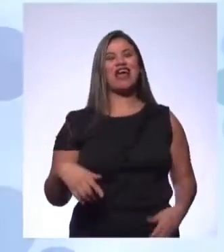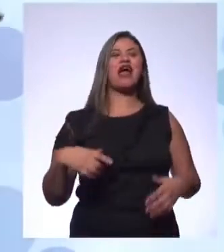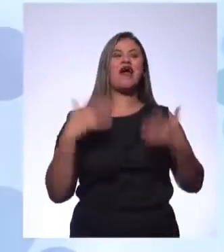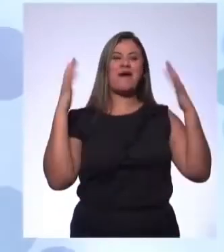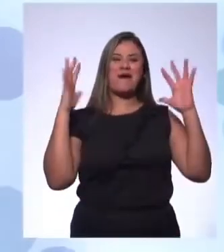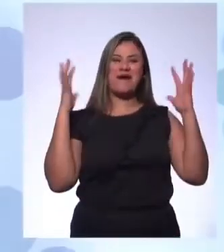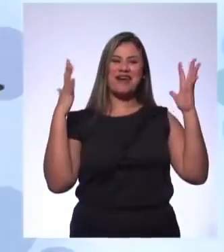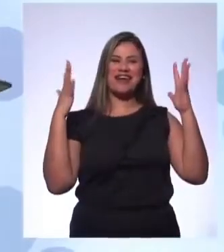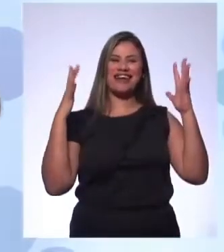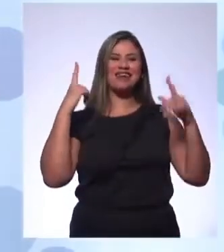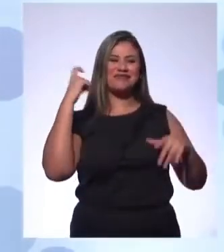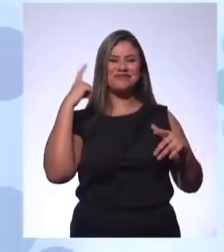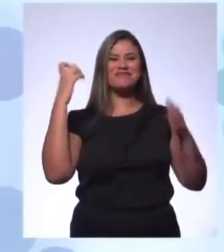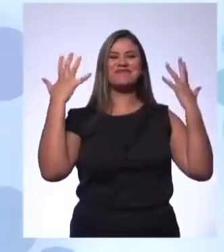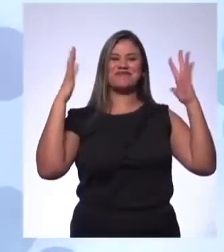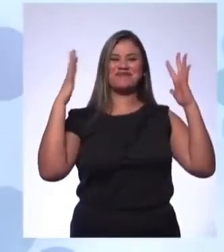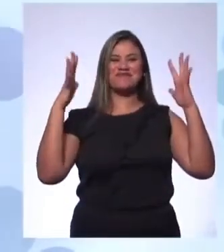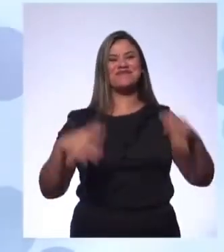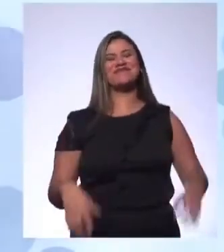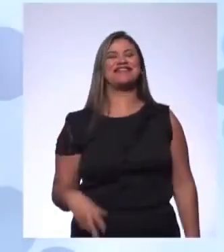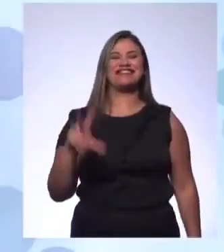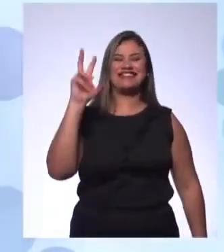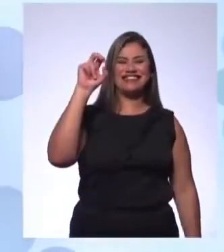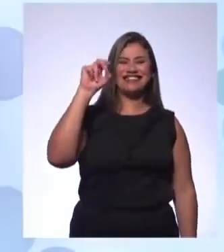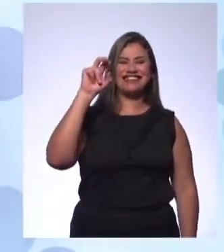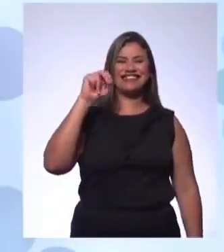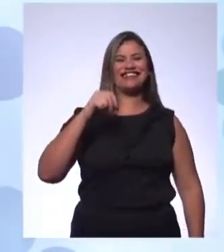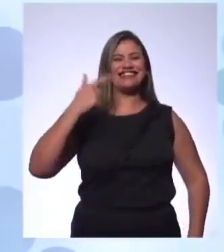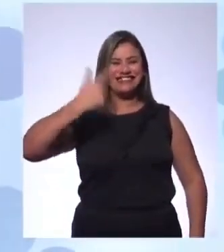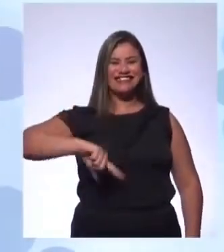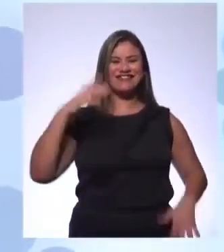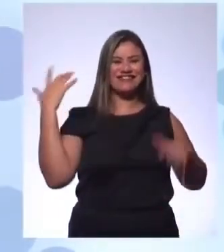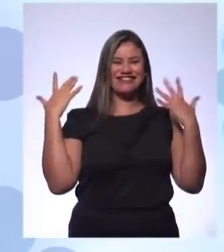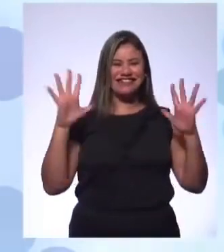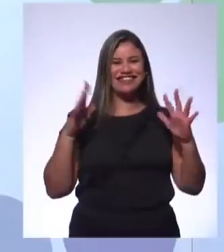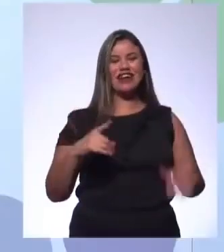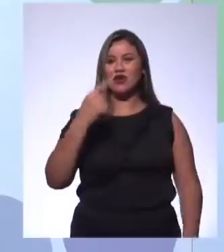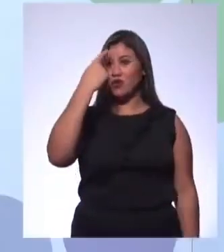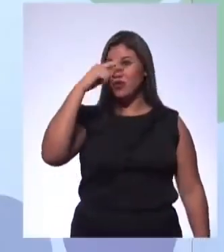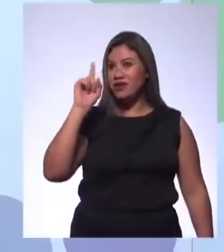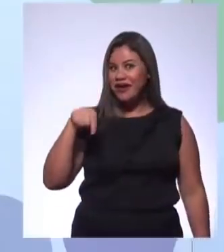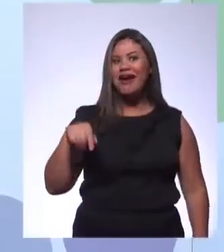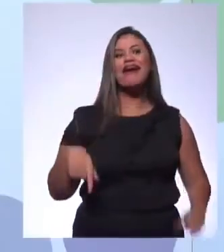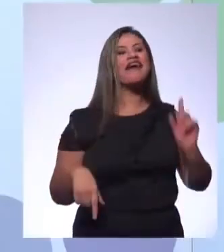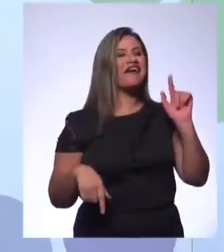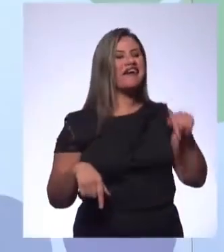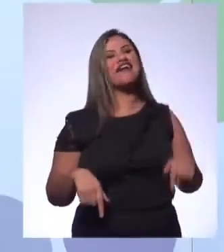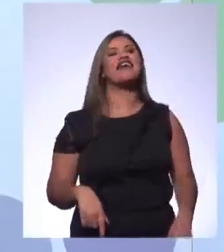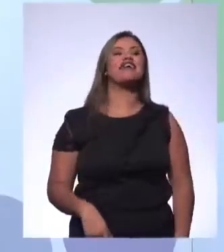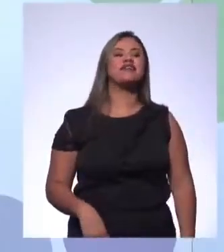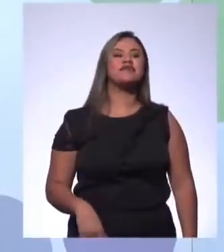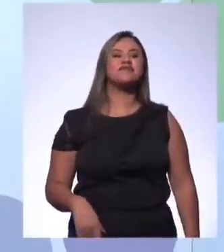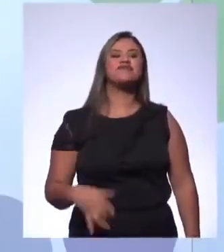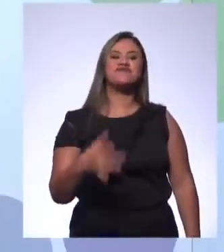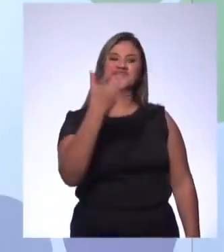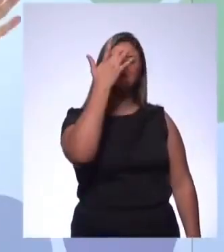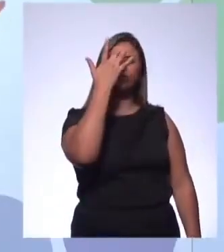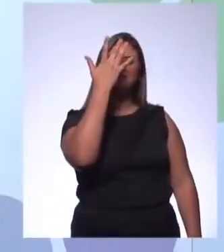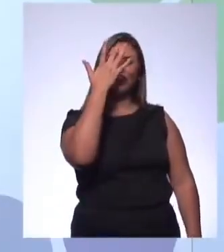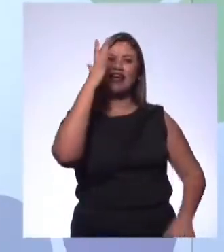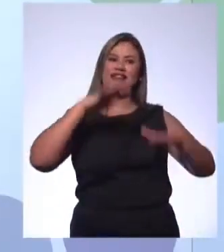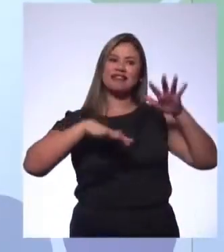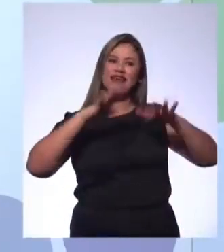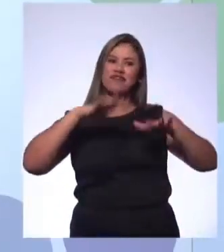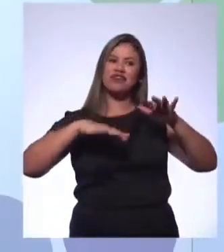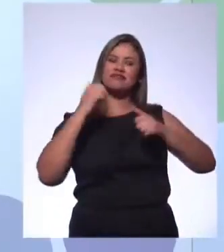literatura. 50 pontos pra mim, é isso aí. Vamos lá. Último agora? É o último. Última questão. Esse é fácil, mas talvez o jeito